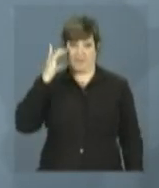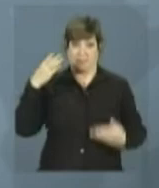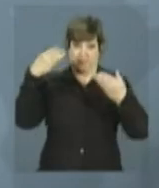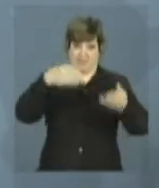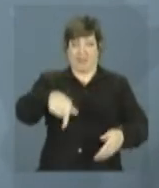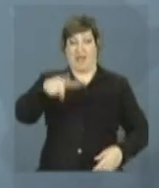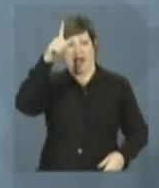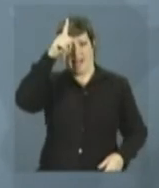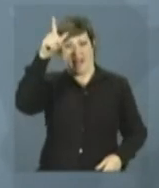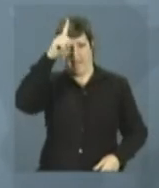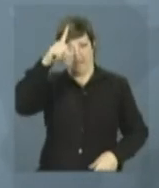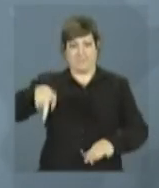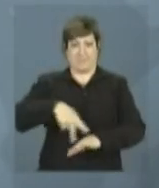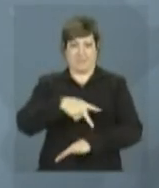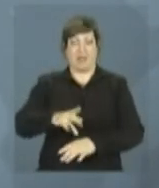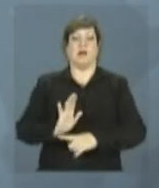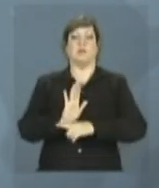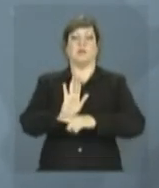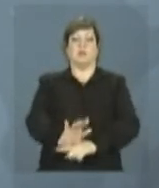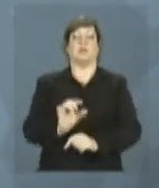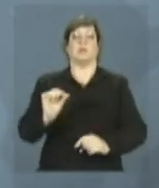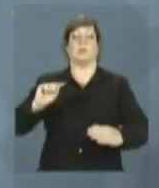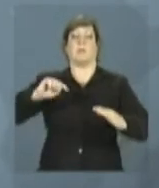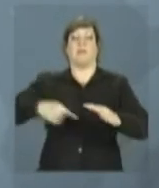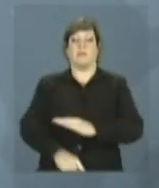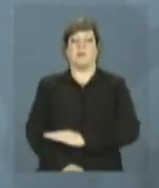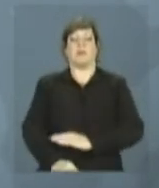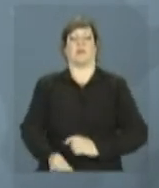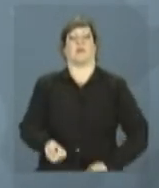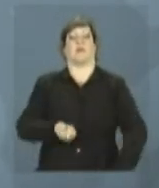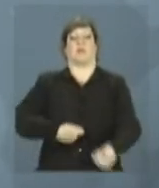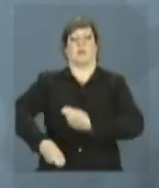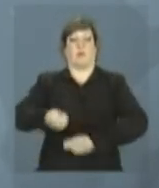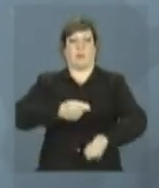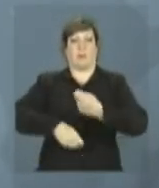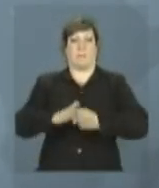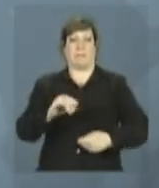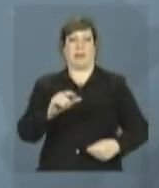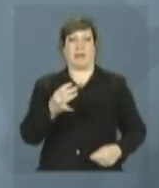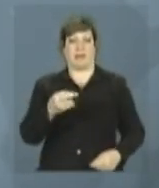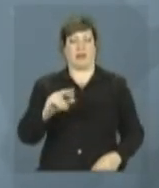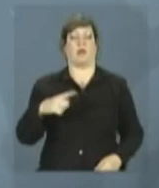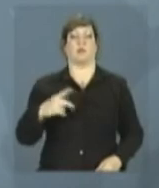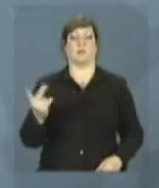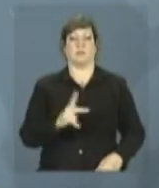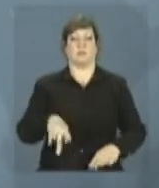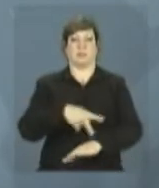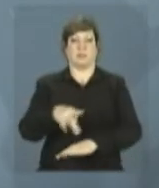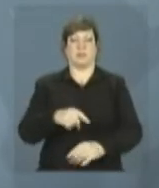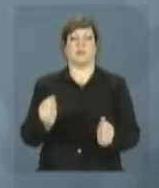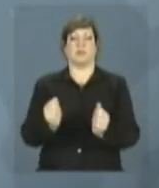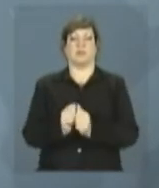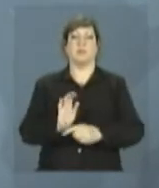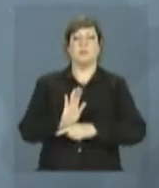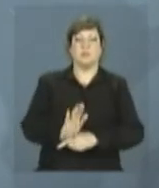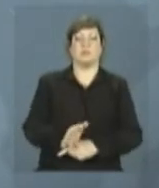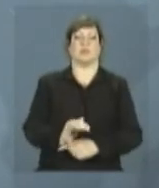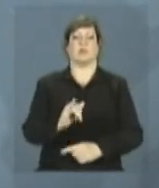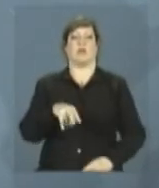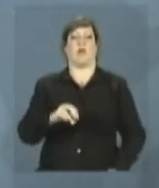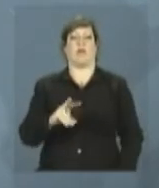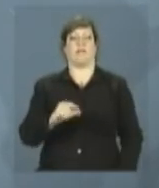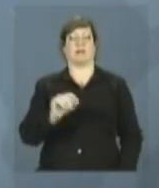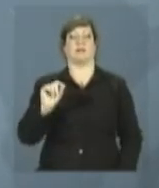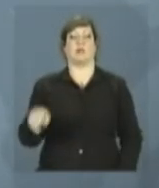à Alemanha vai contribuir para intensificar o relacionamento econômico bilateral, fortalecendo o componente de inovação e